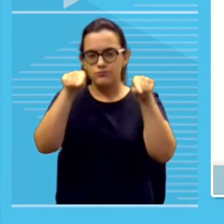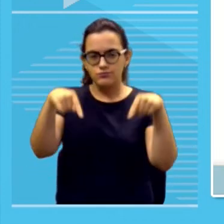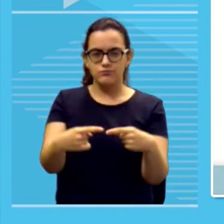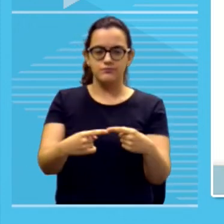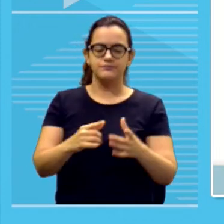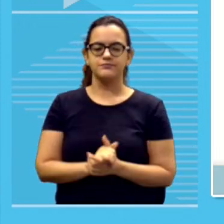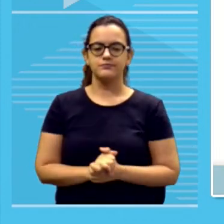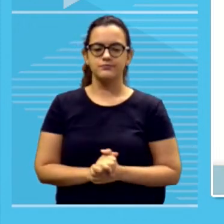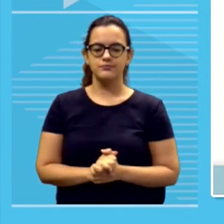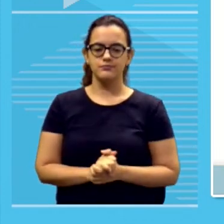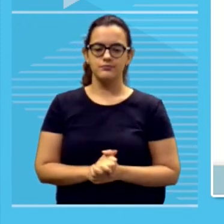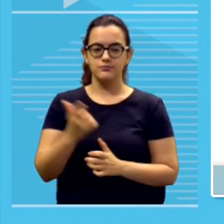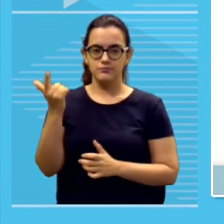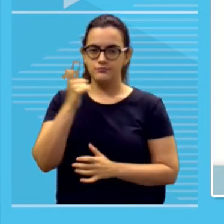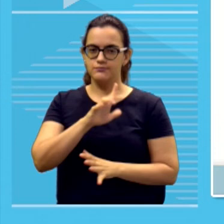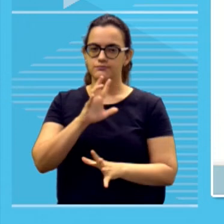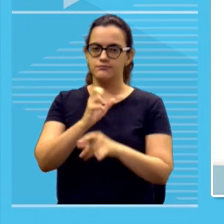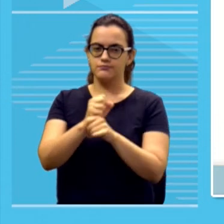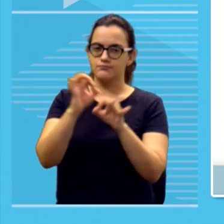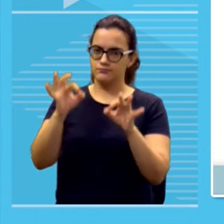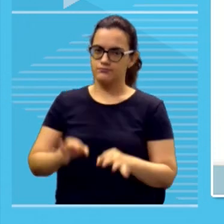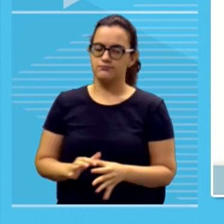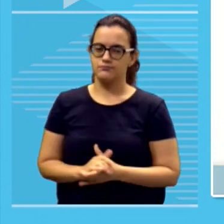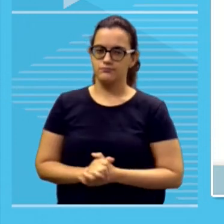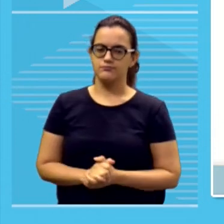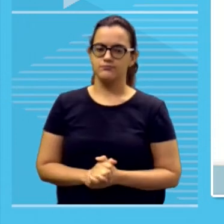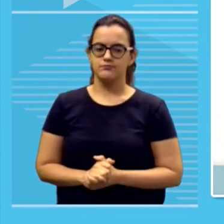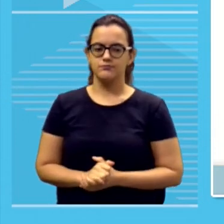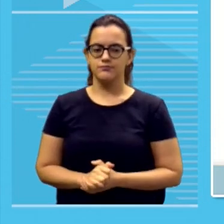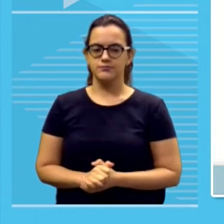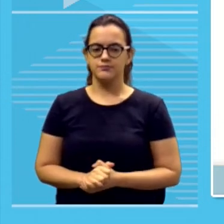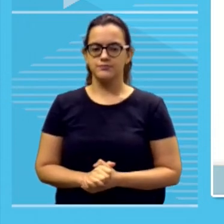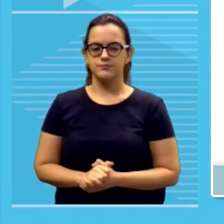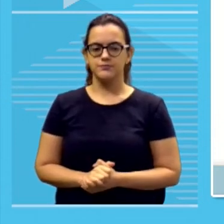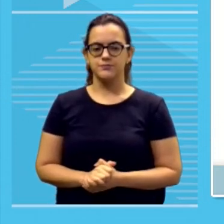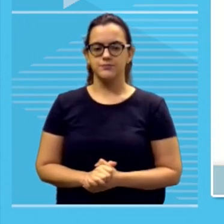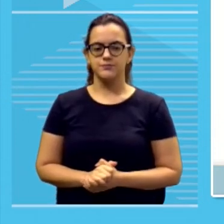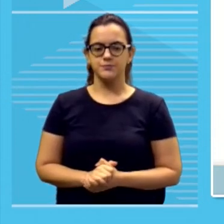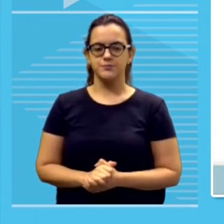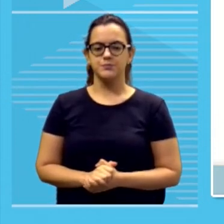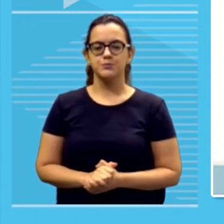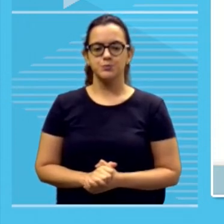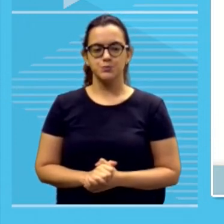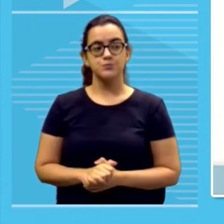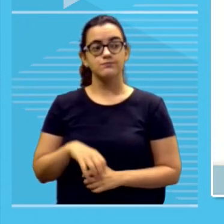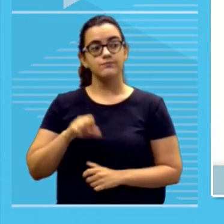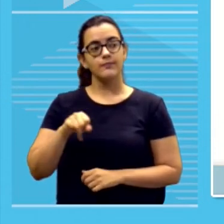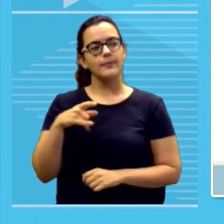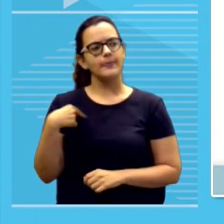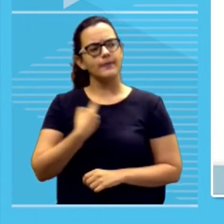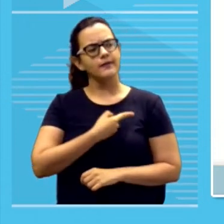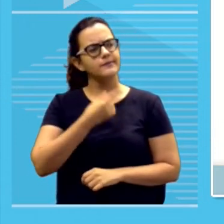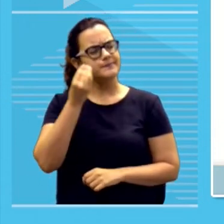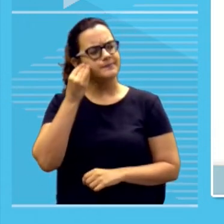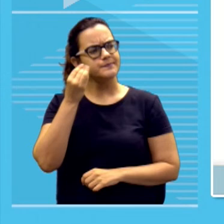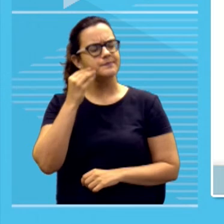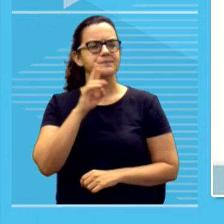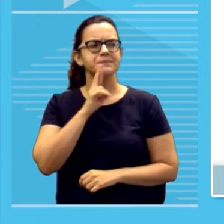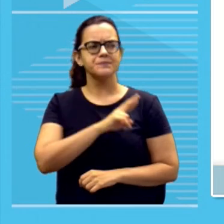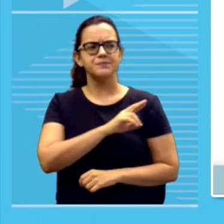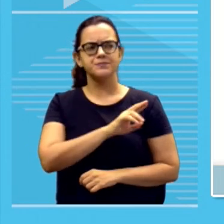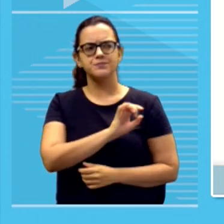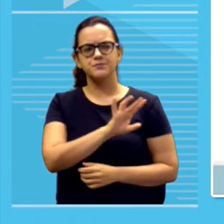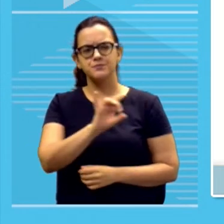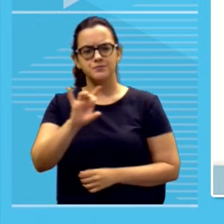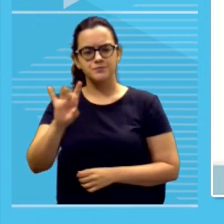Ufa deu certo conta né Professor vamos lá se a gente for resolver cada uma delas aqui